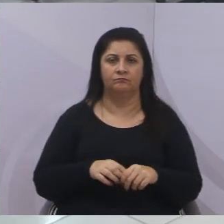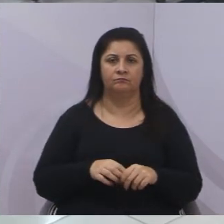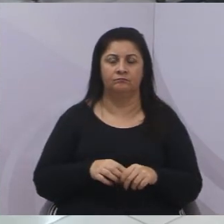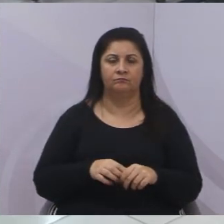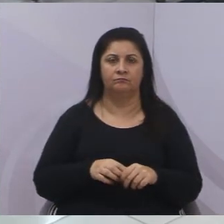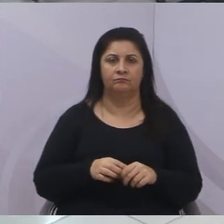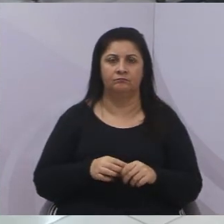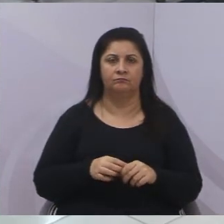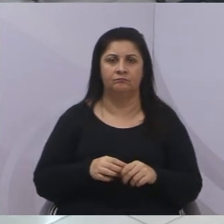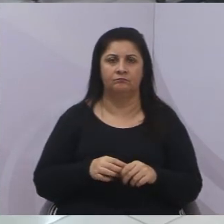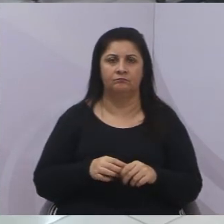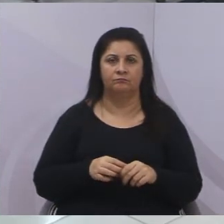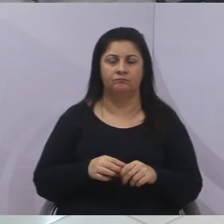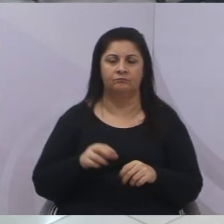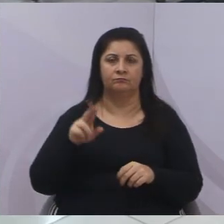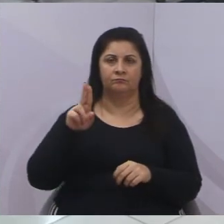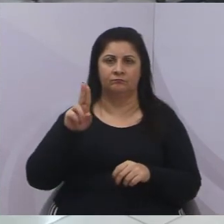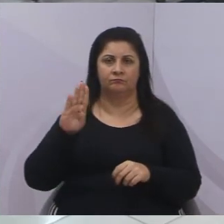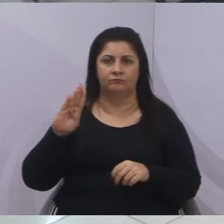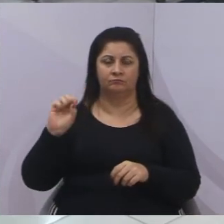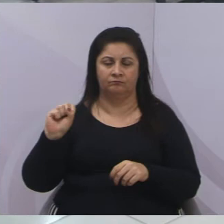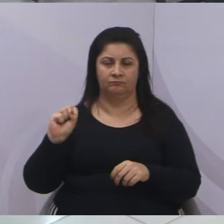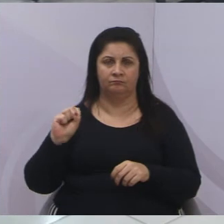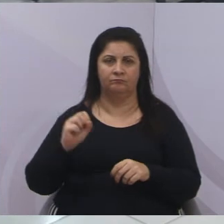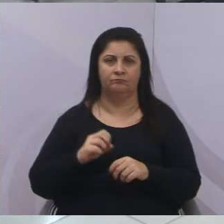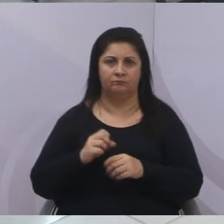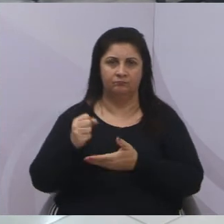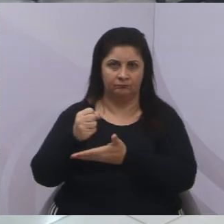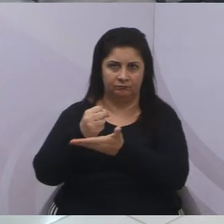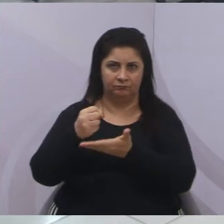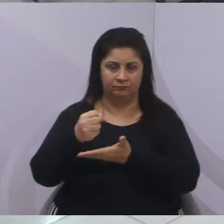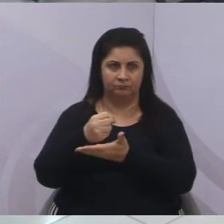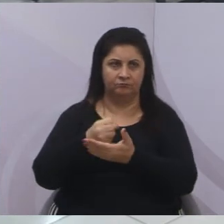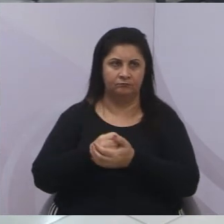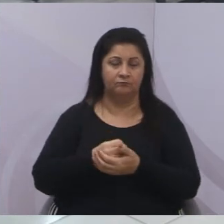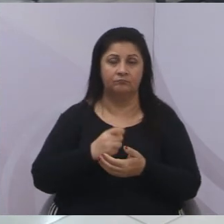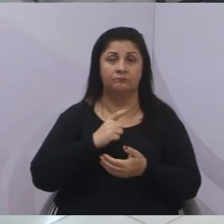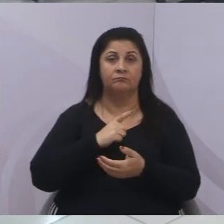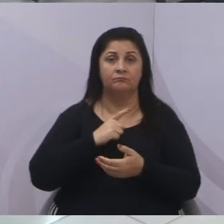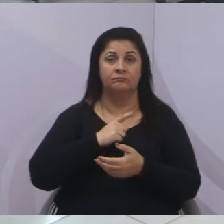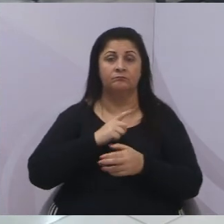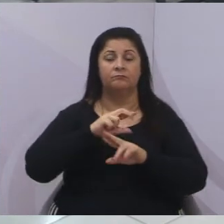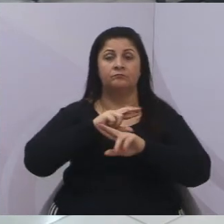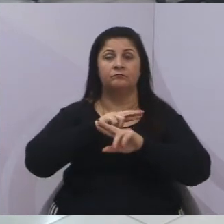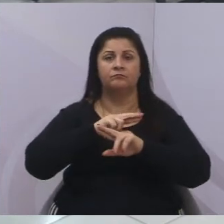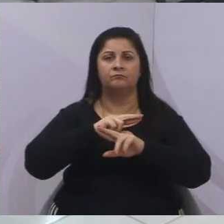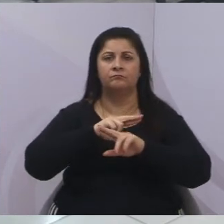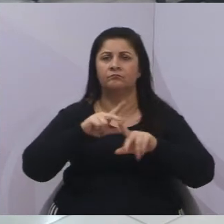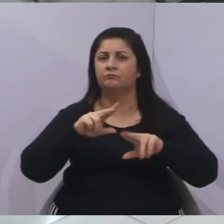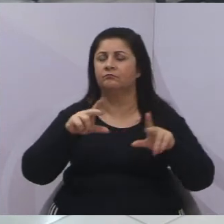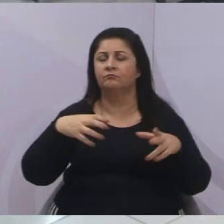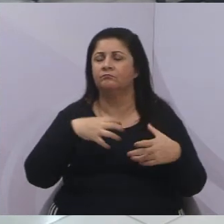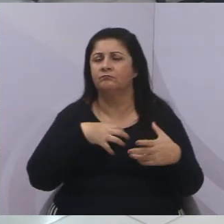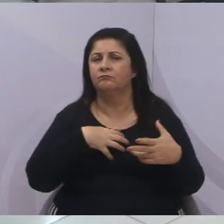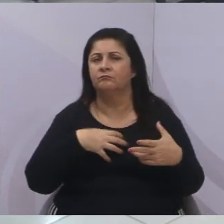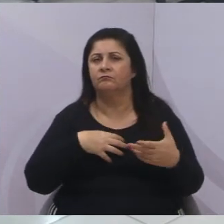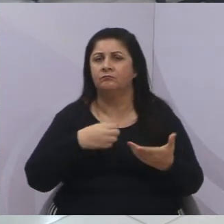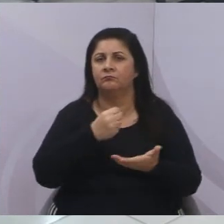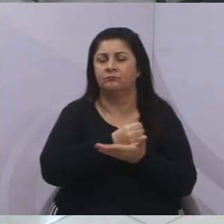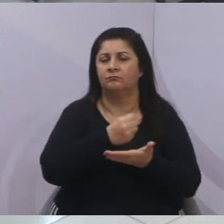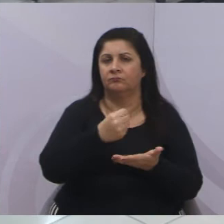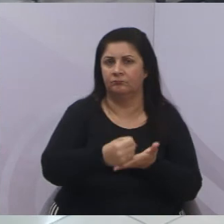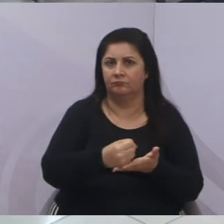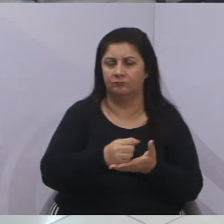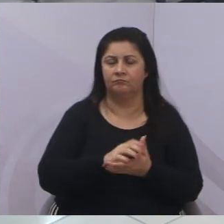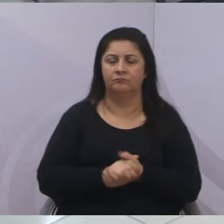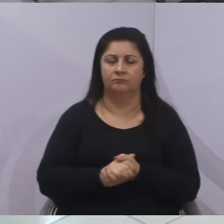a atenção básica, atenção primária à saúde, a gente tem diversas modalidades de contratação. Então, a gente está